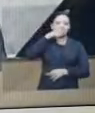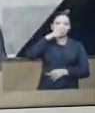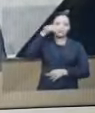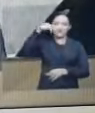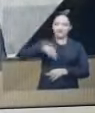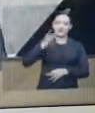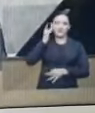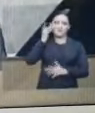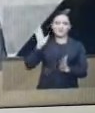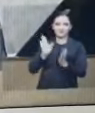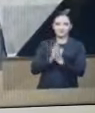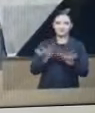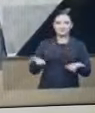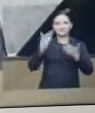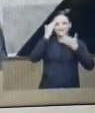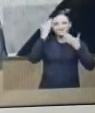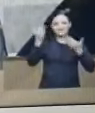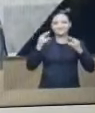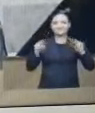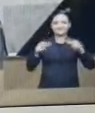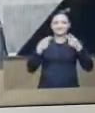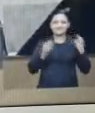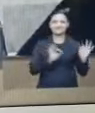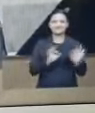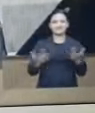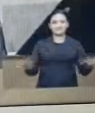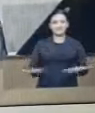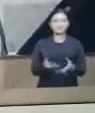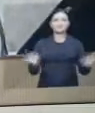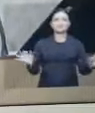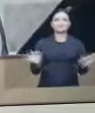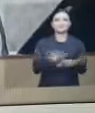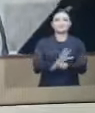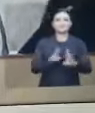Gilmar Mendes. Muito obrigado pela atenção de hoje. Está encerrada a sessão.